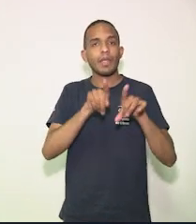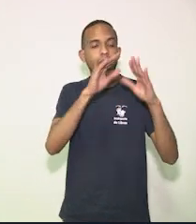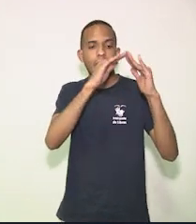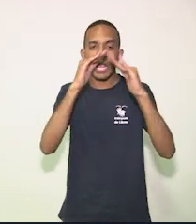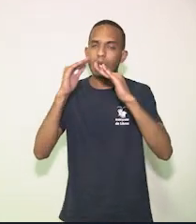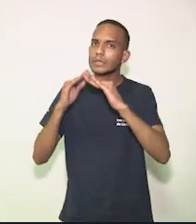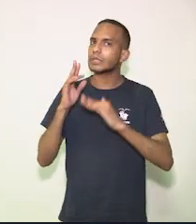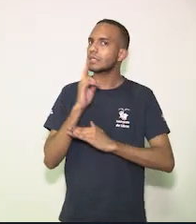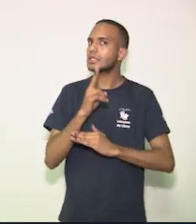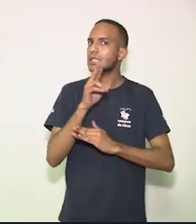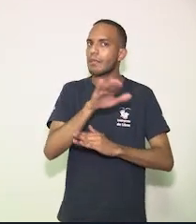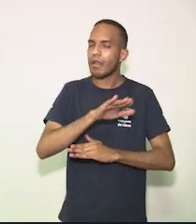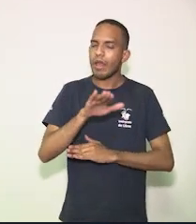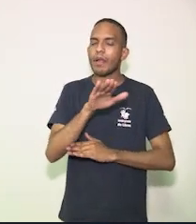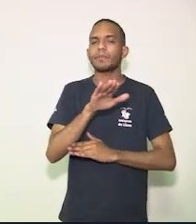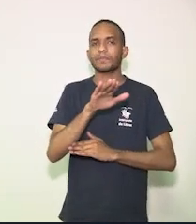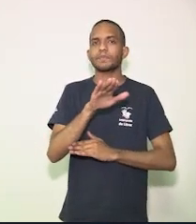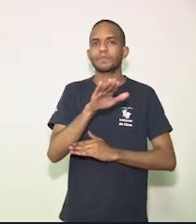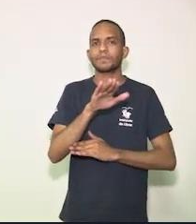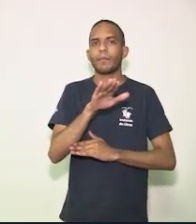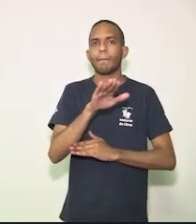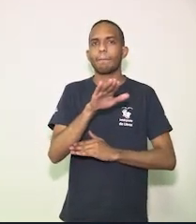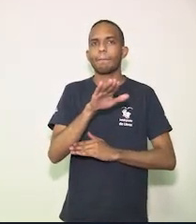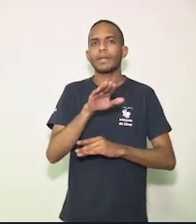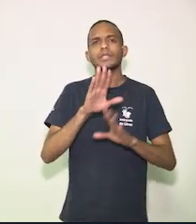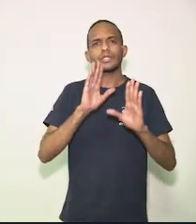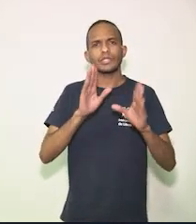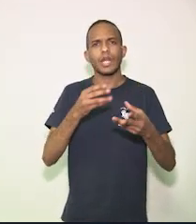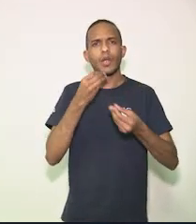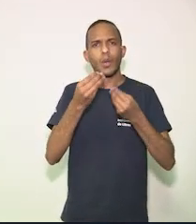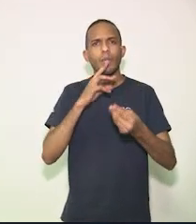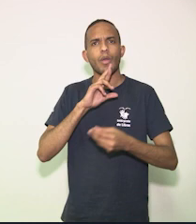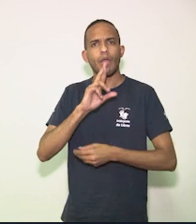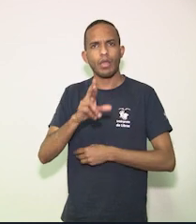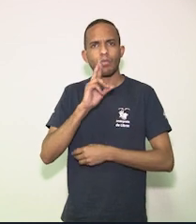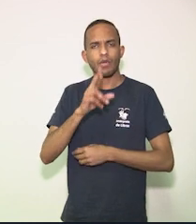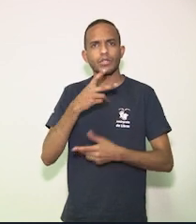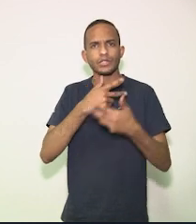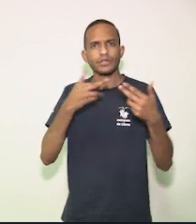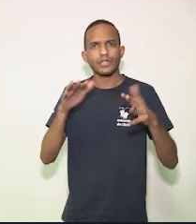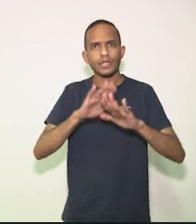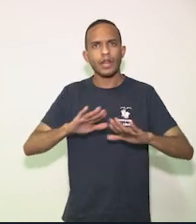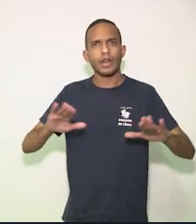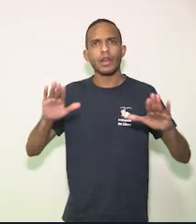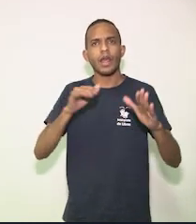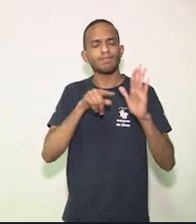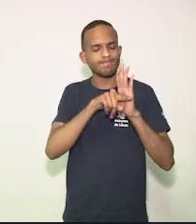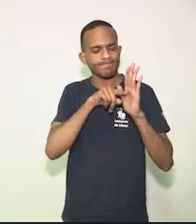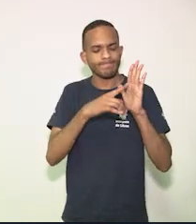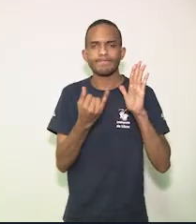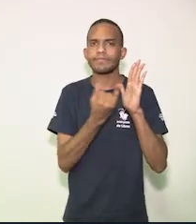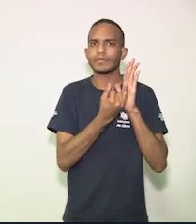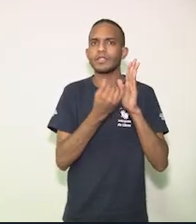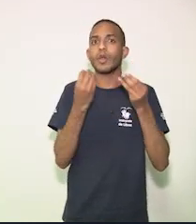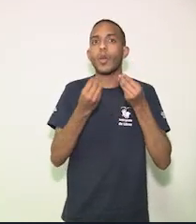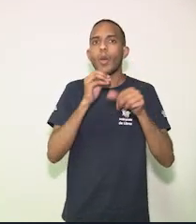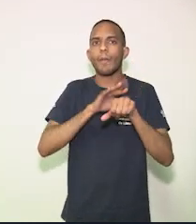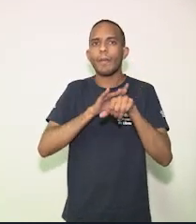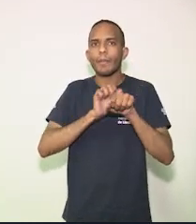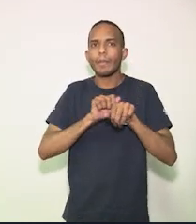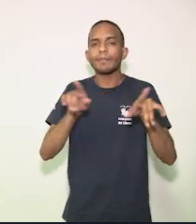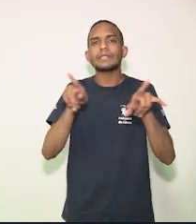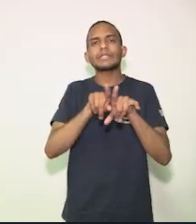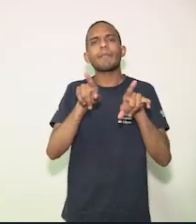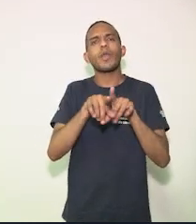os domicílios constantes e prontos para ter resposta em todo o inquérito epidemiológico.